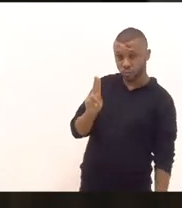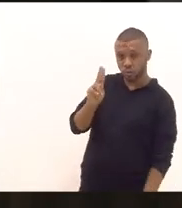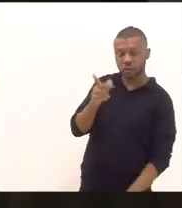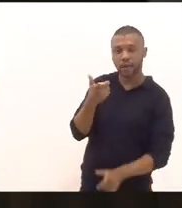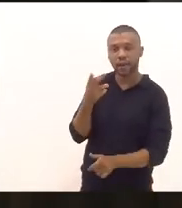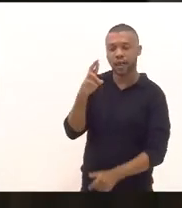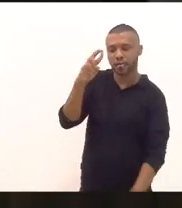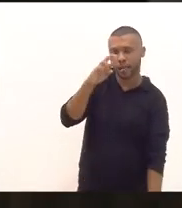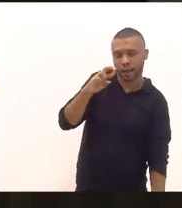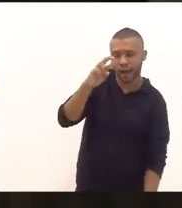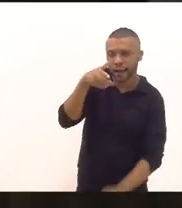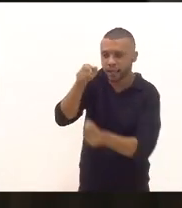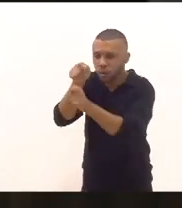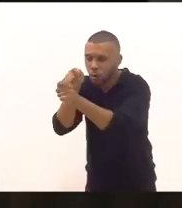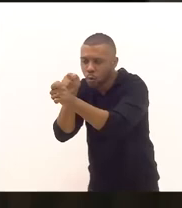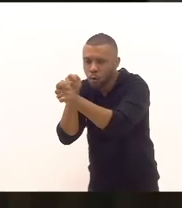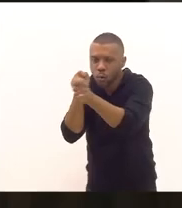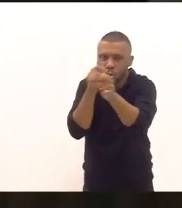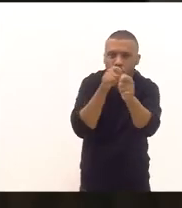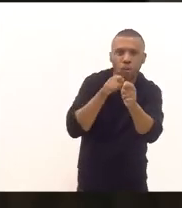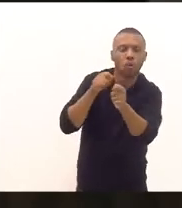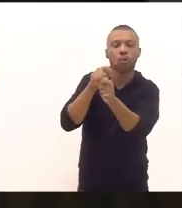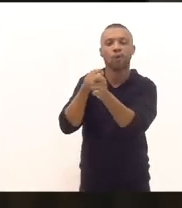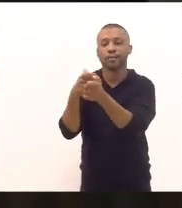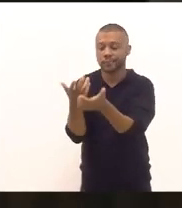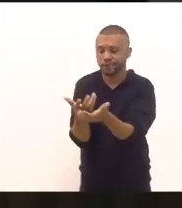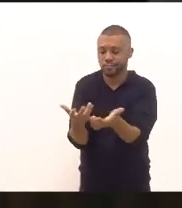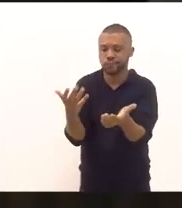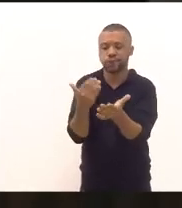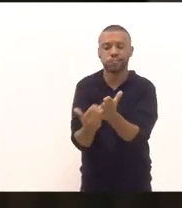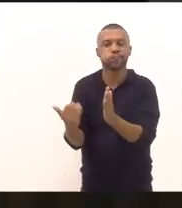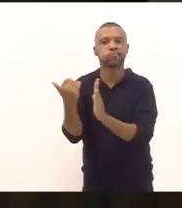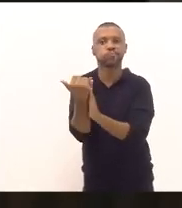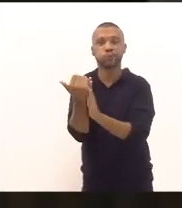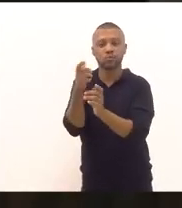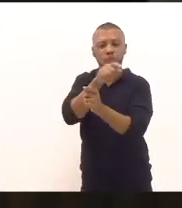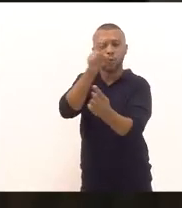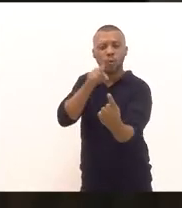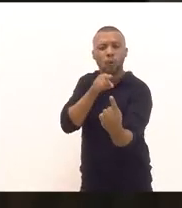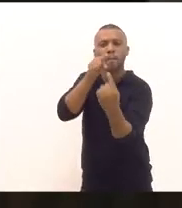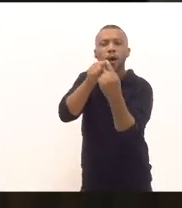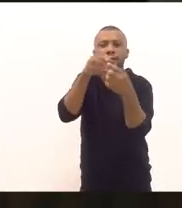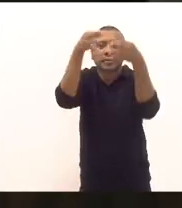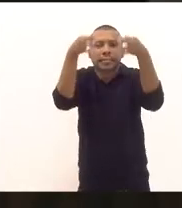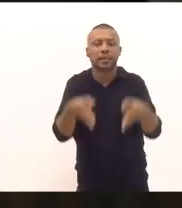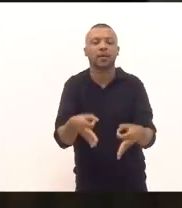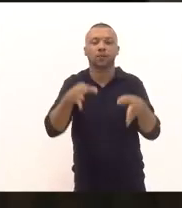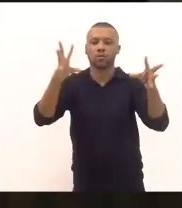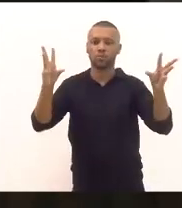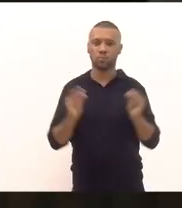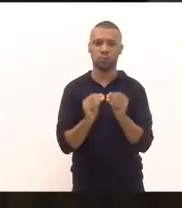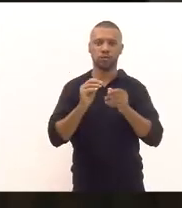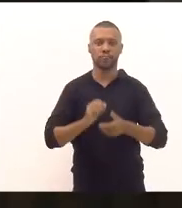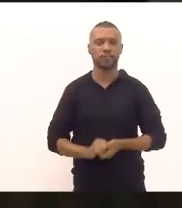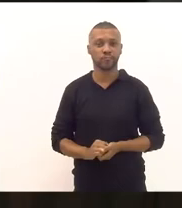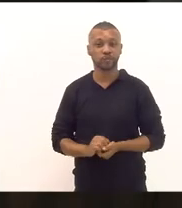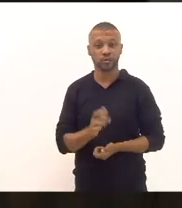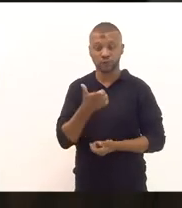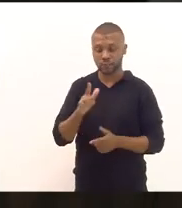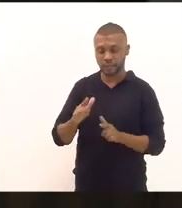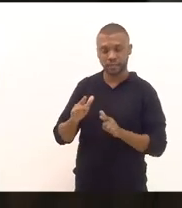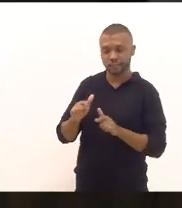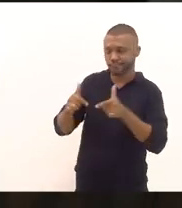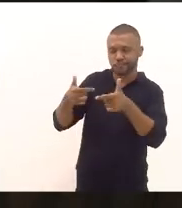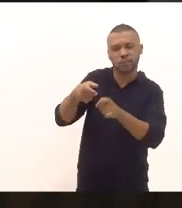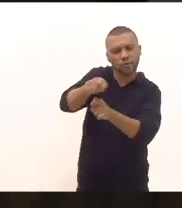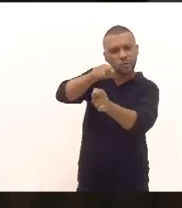caça Mas também da fartura dos Passos certeiros e do alvo cirúrgico com esse gesto histórico